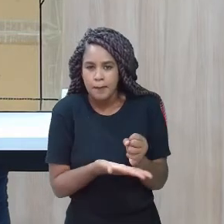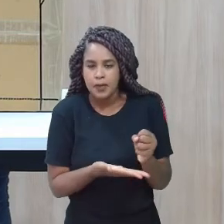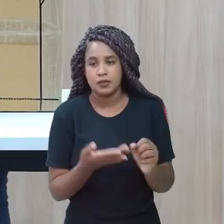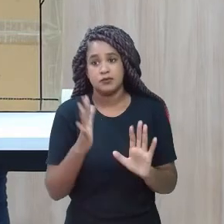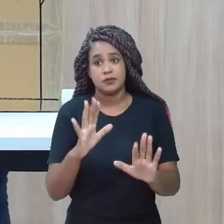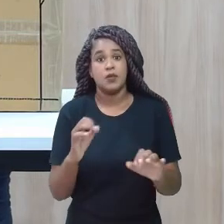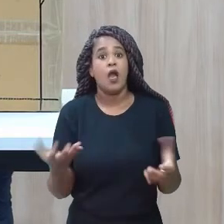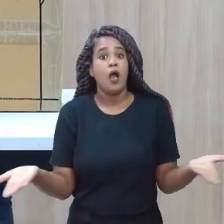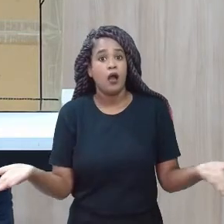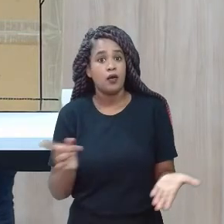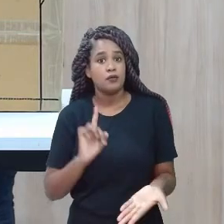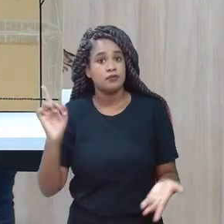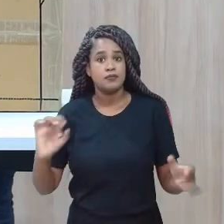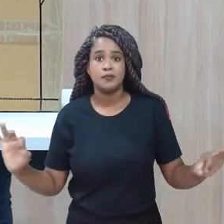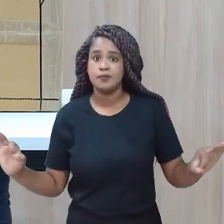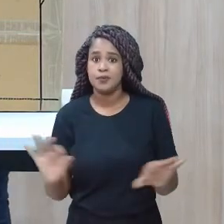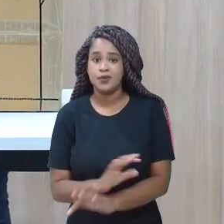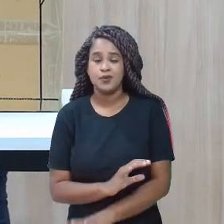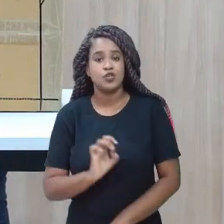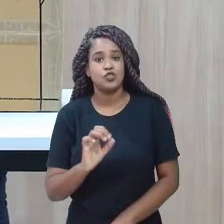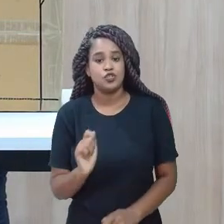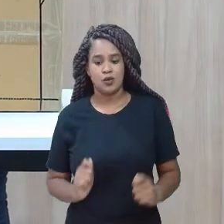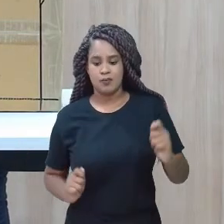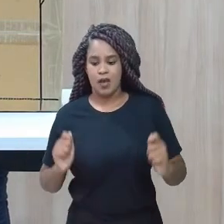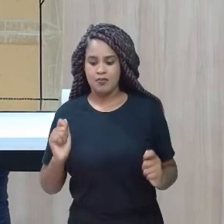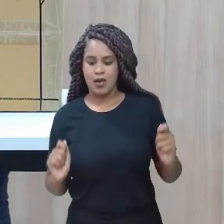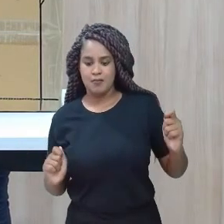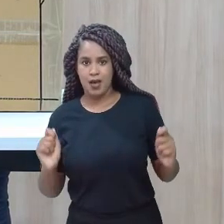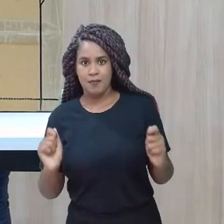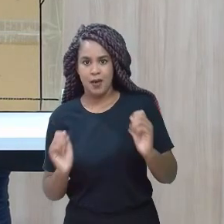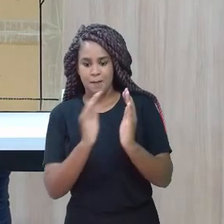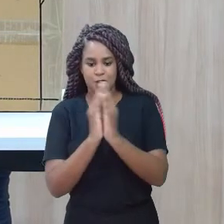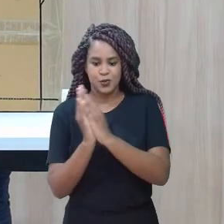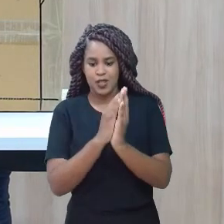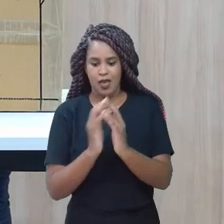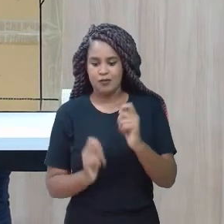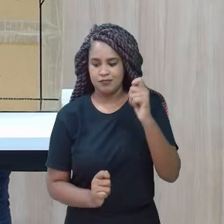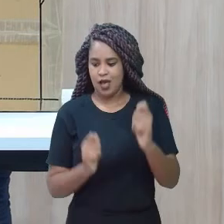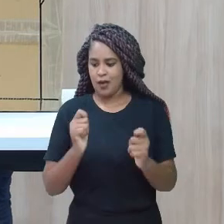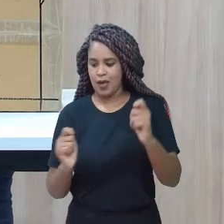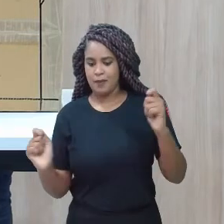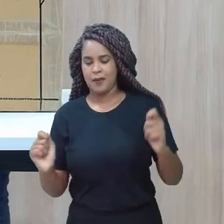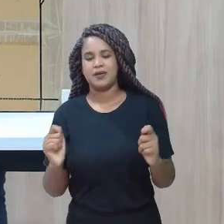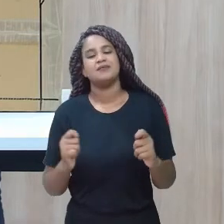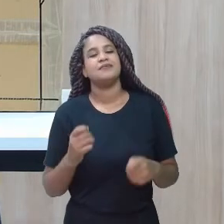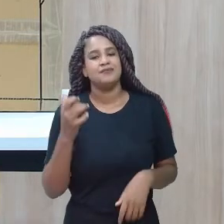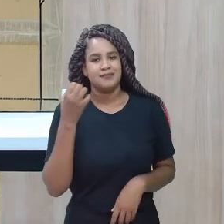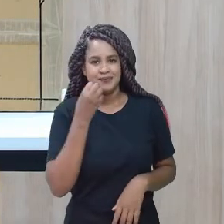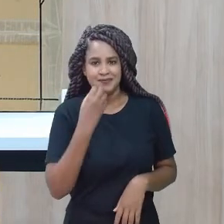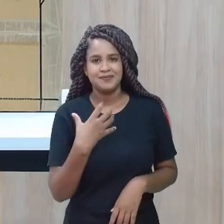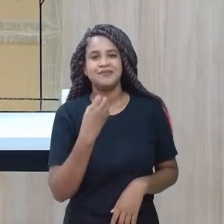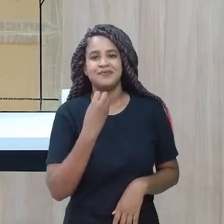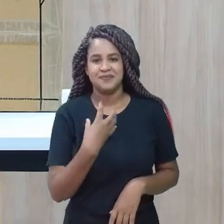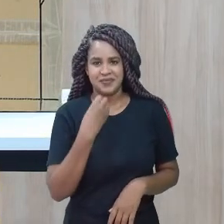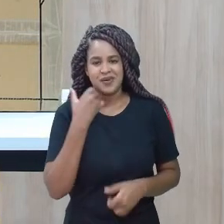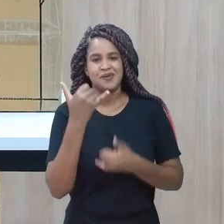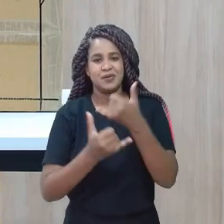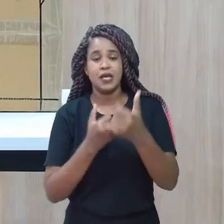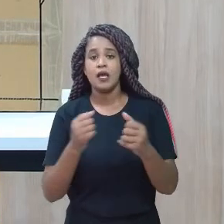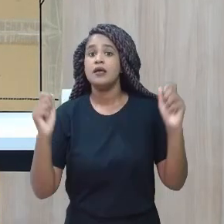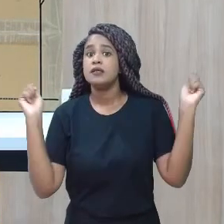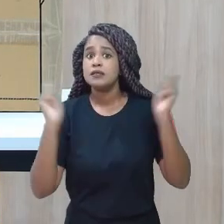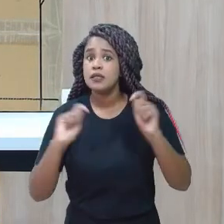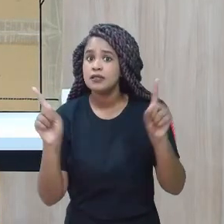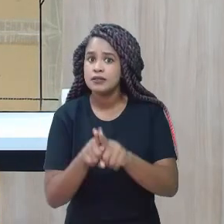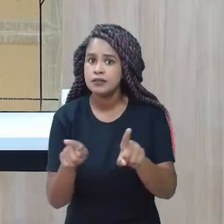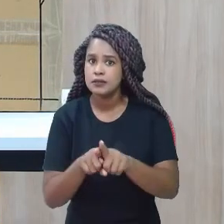Agora é só se apresentar. Delícia, né? Brincar de teatro de sombras. Você pode até apresentar trabalhos na escola.